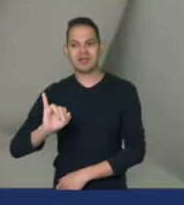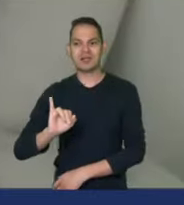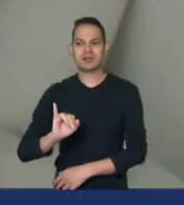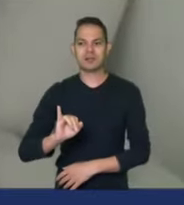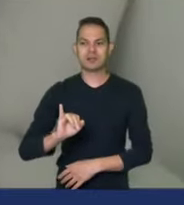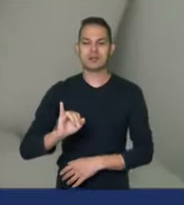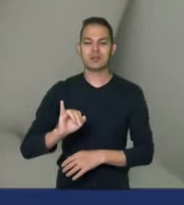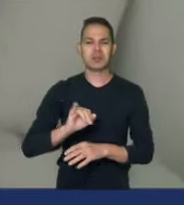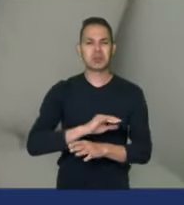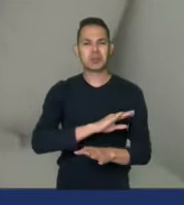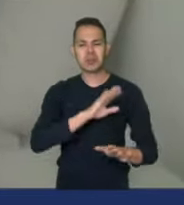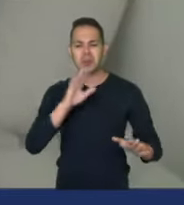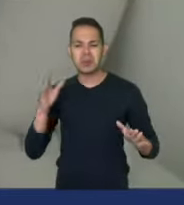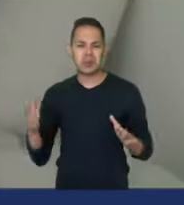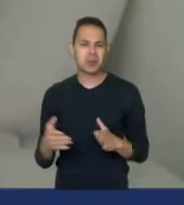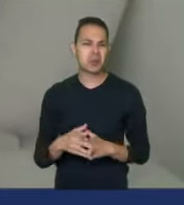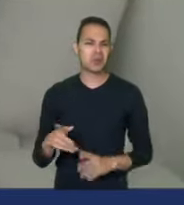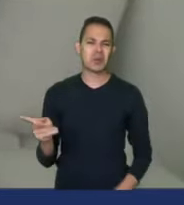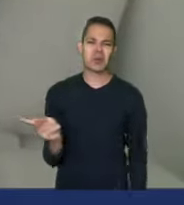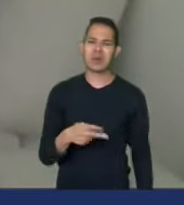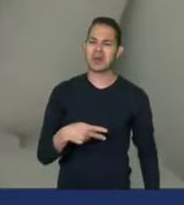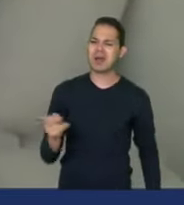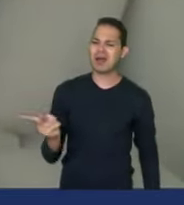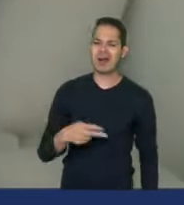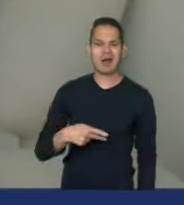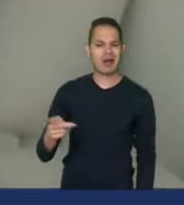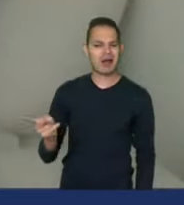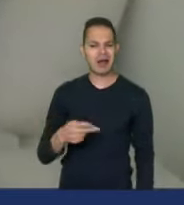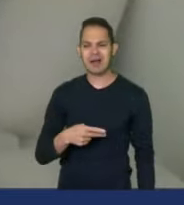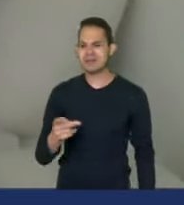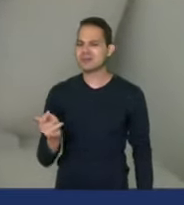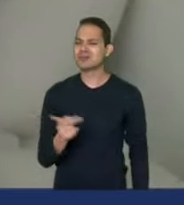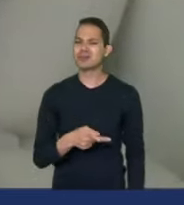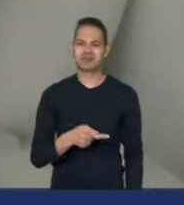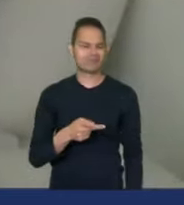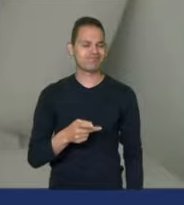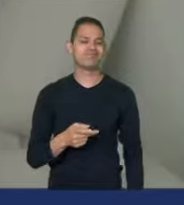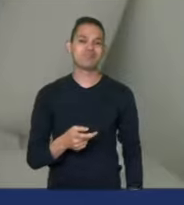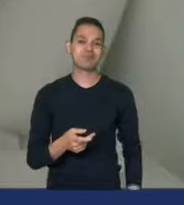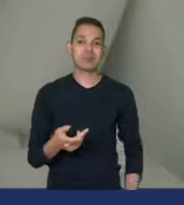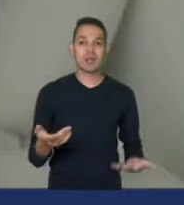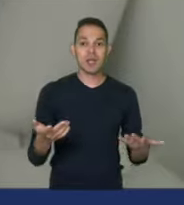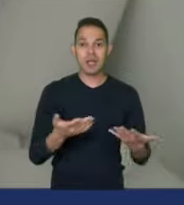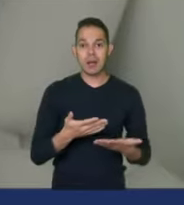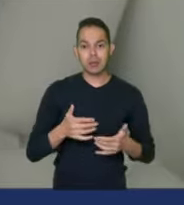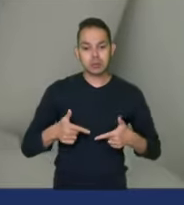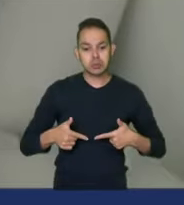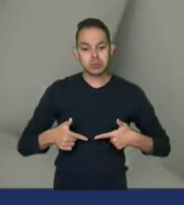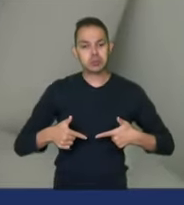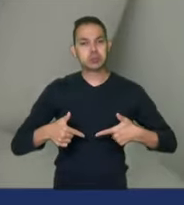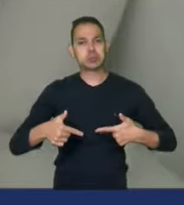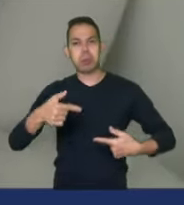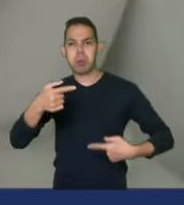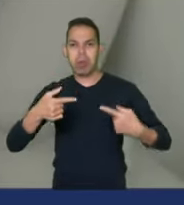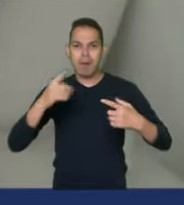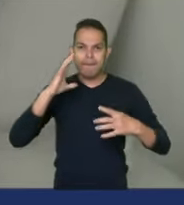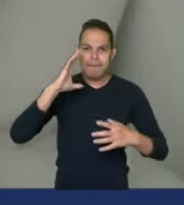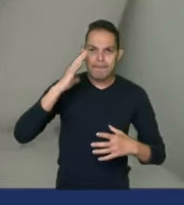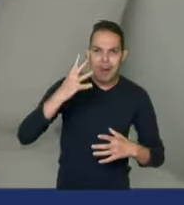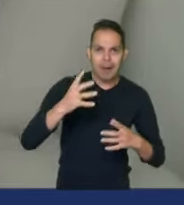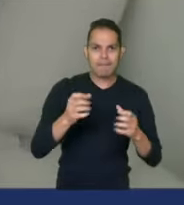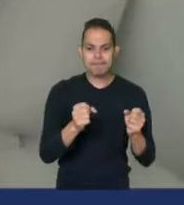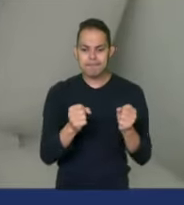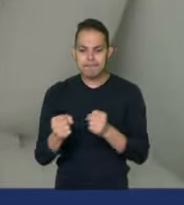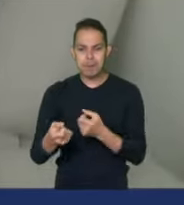tudo errado. Estamos no caminho errado e ninguém enfrenta o poder econômico